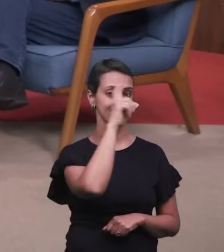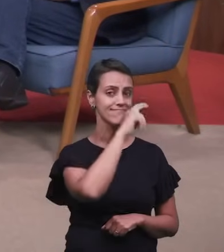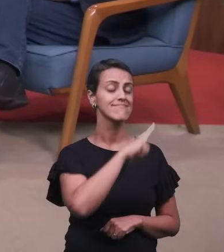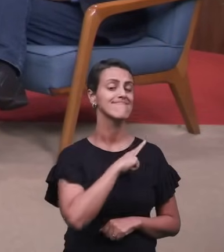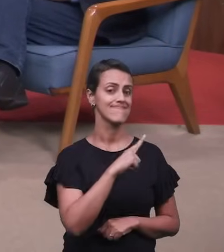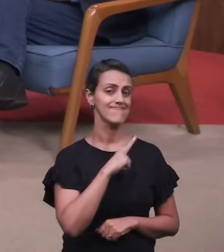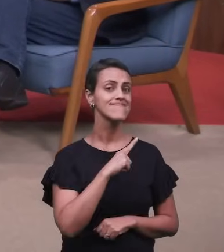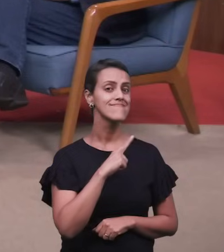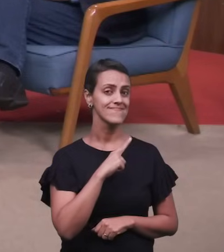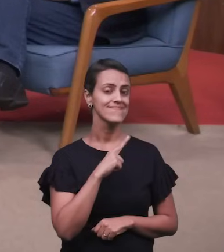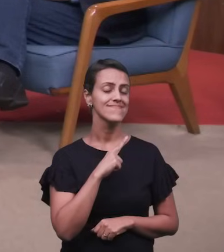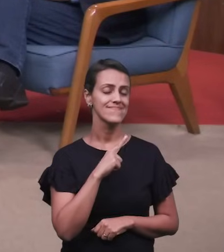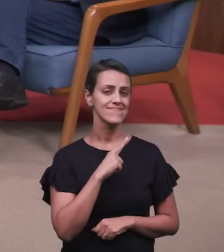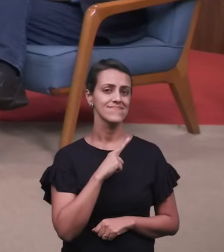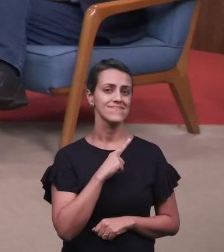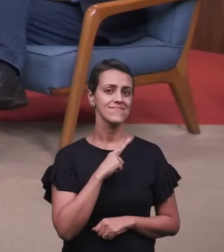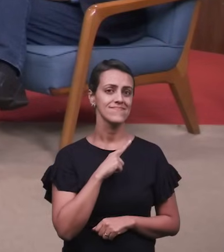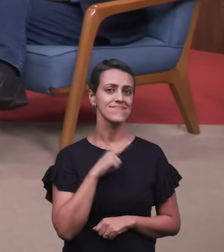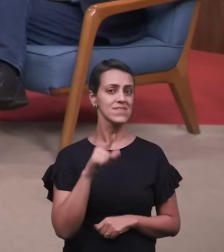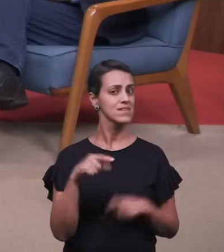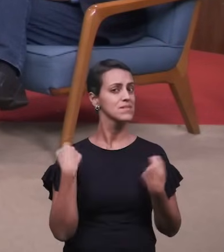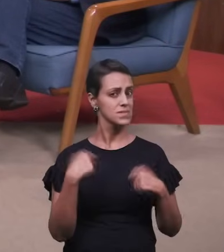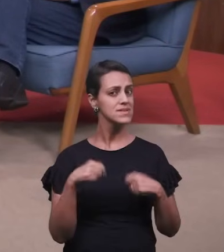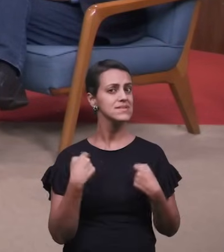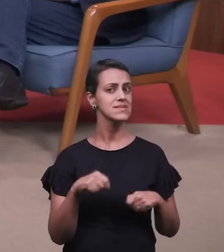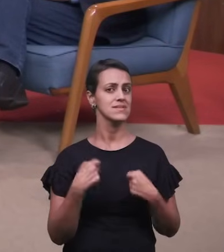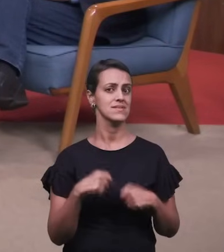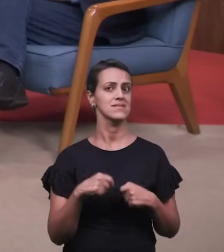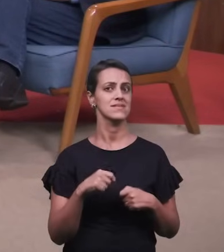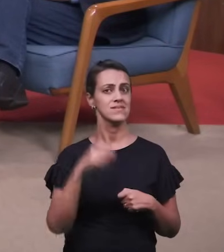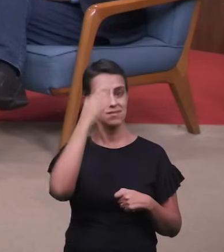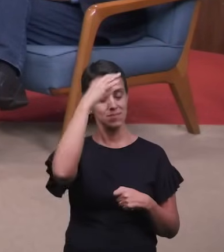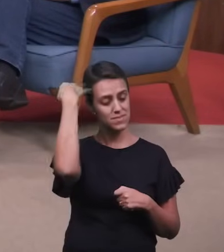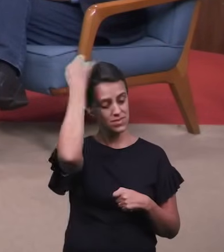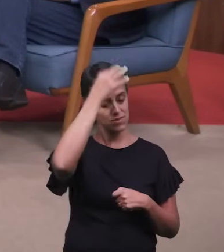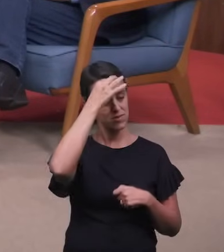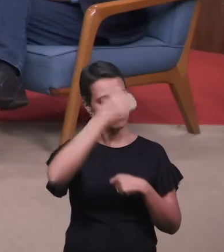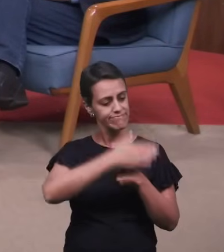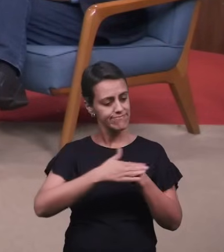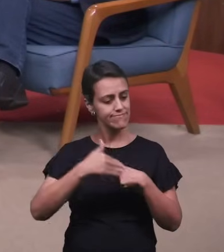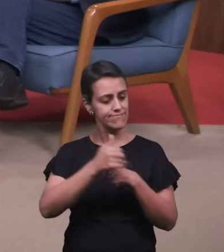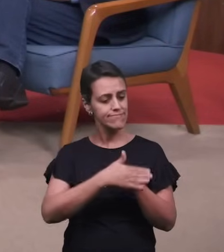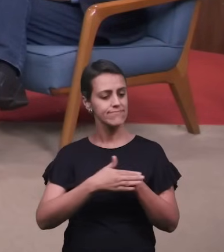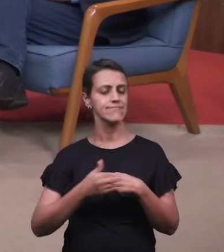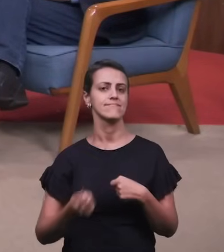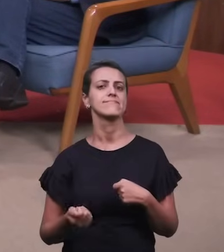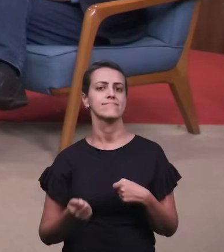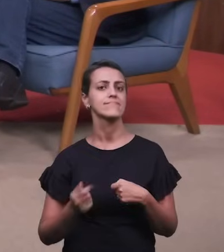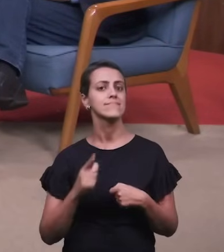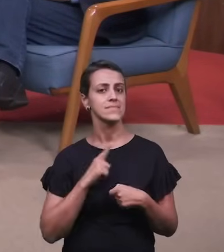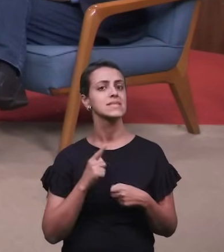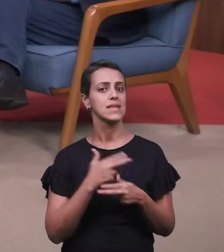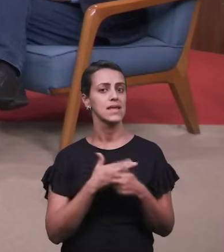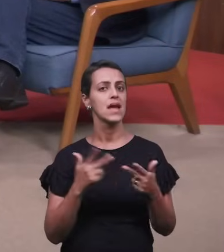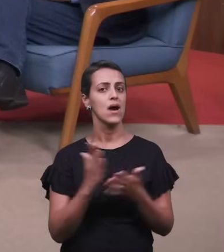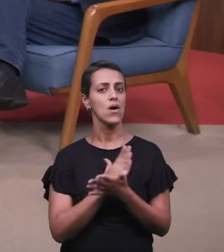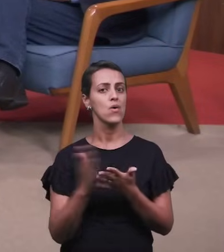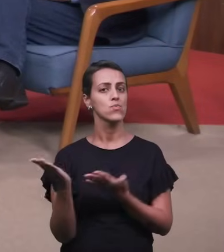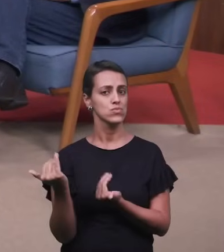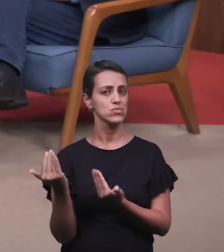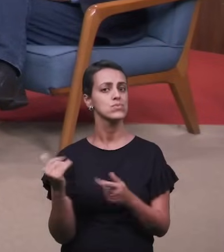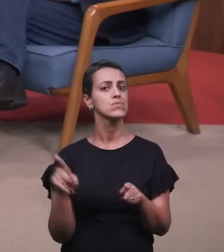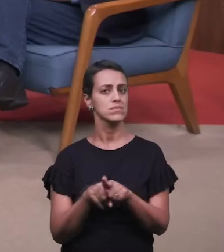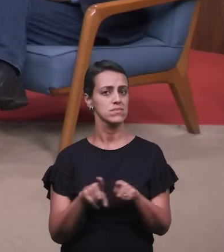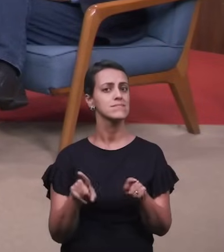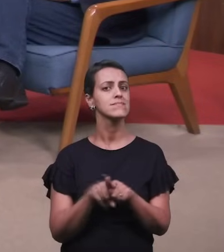vida, aí a doçura do mel do Espírito Santo faz diferença. E isso muitos jovens também são confrontados